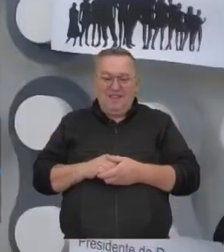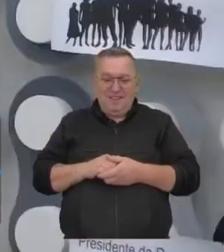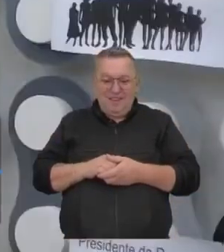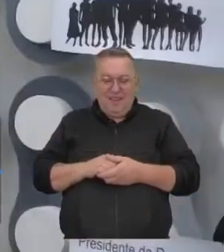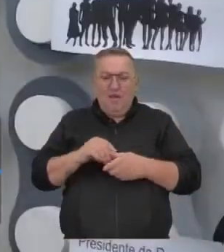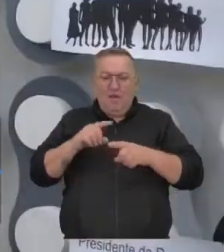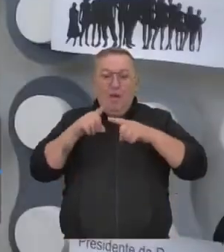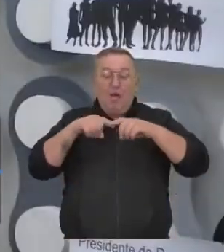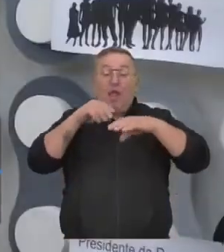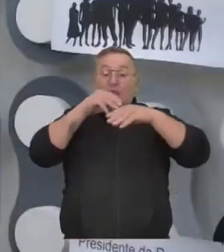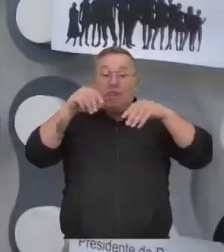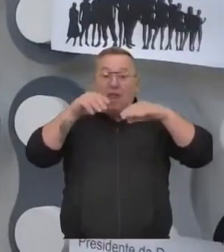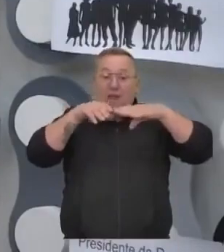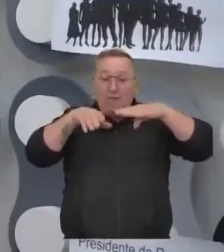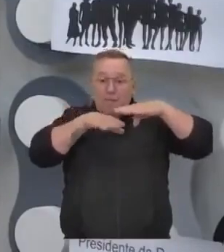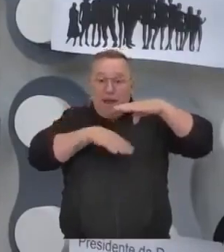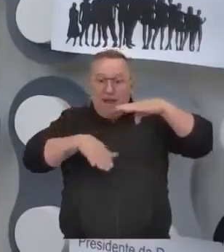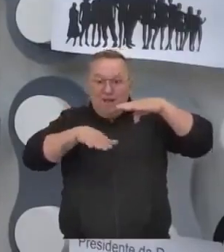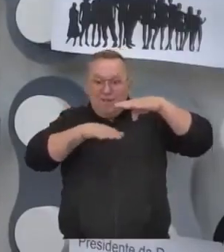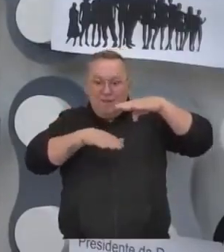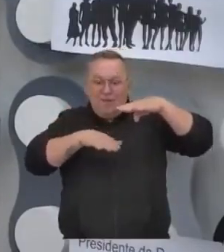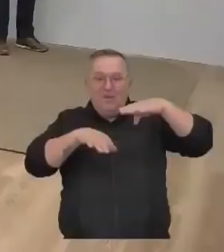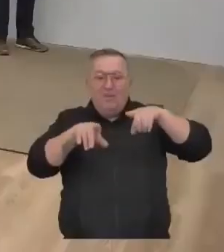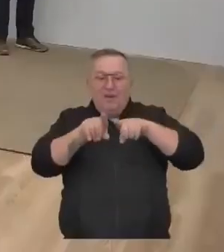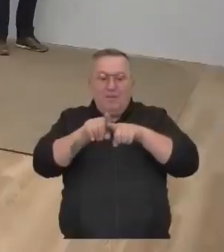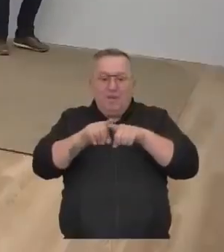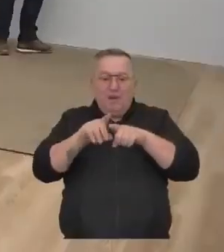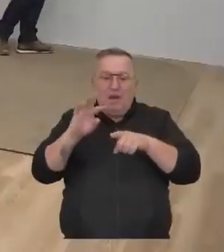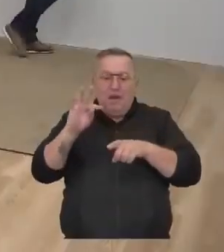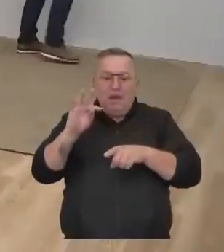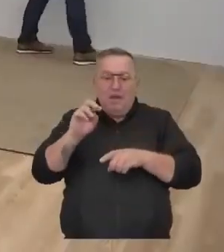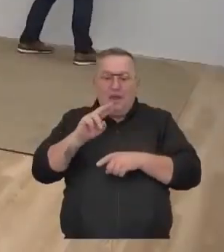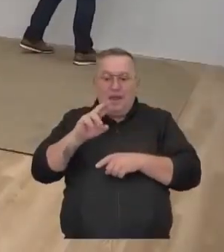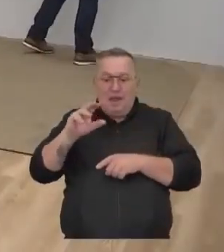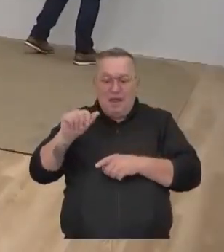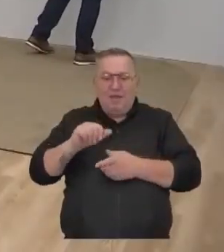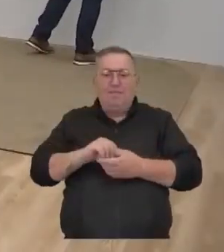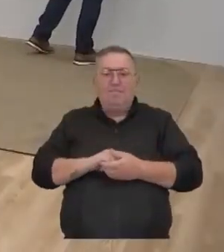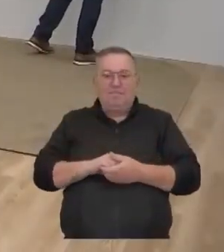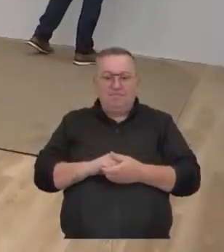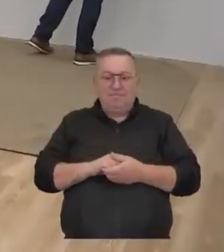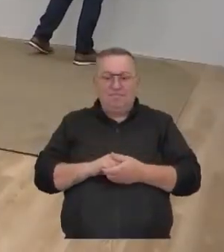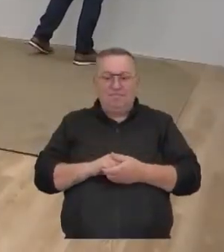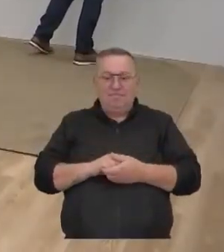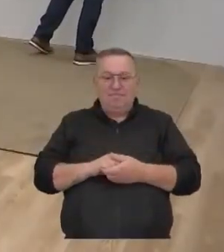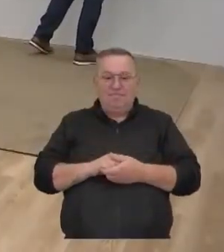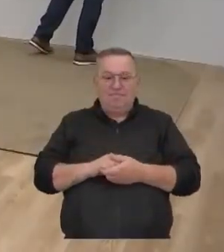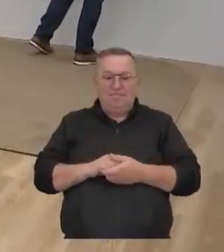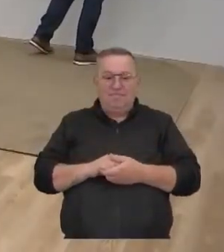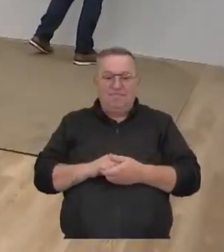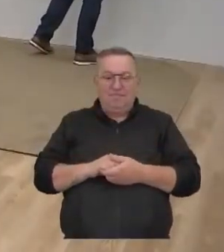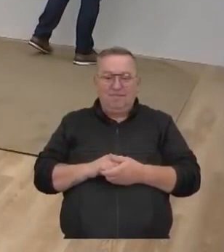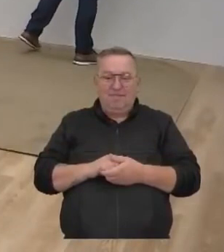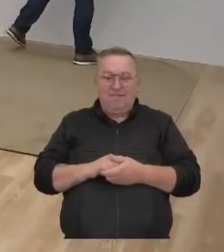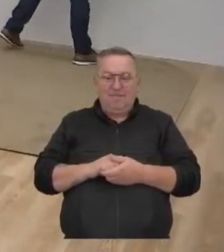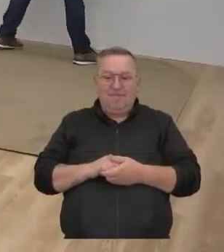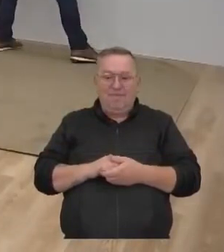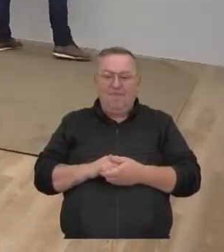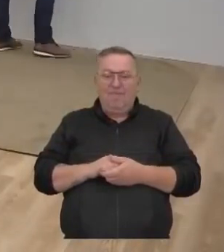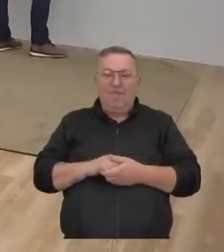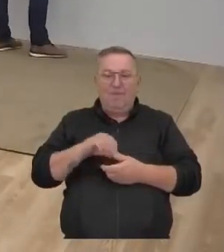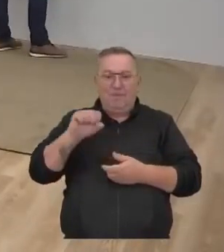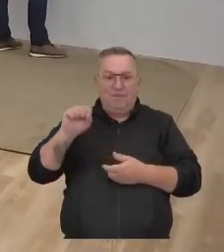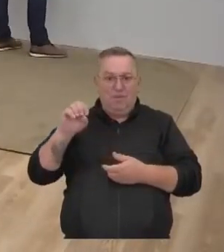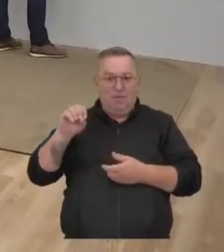que tá debaixo da terra. Debaixo né, da terra. A terra. A terra faz parte deste território. Que é o solo, né? Que também é